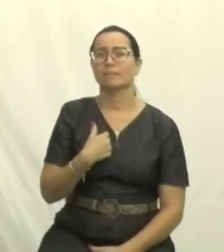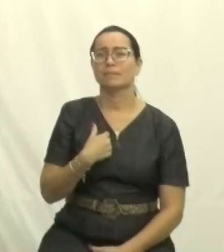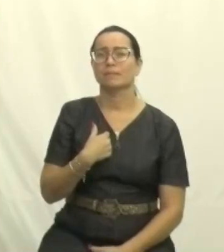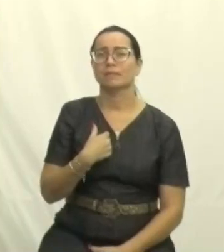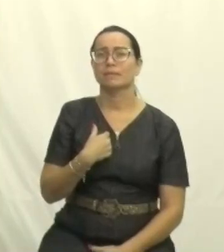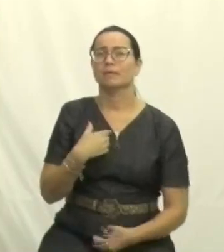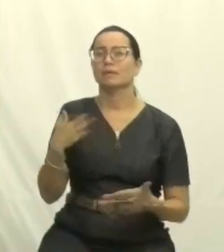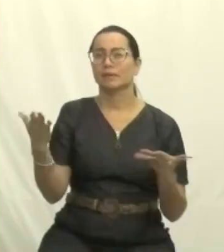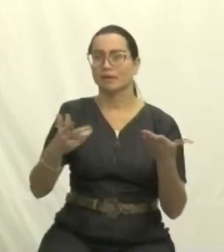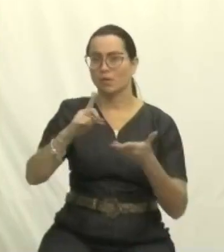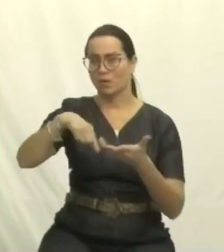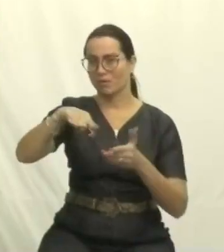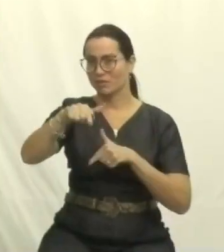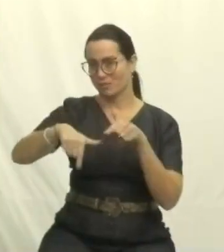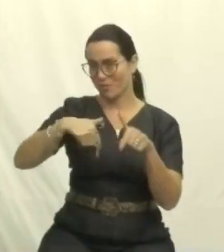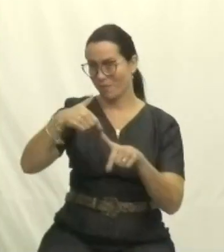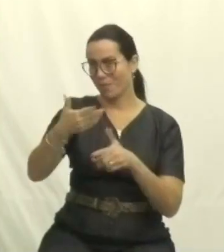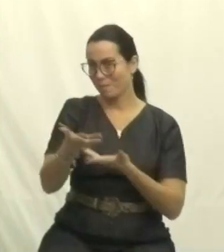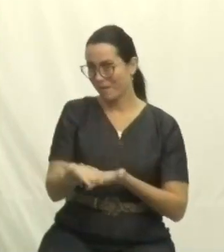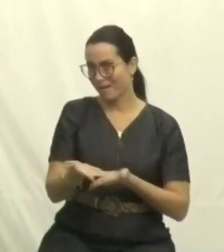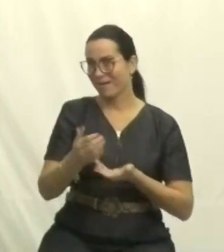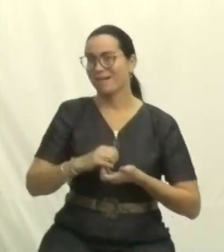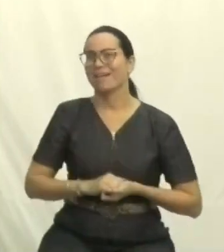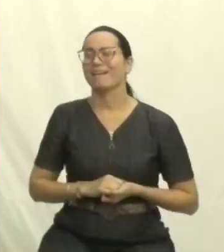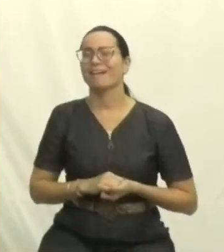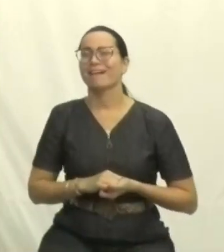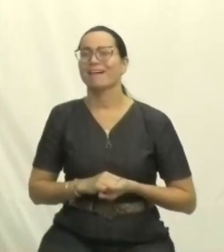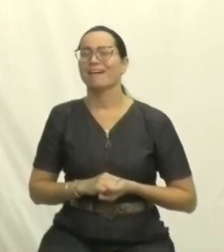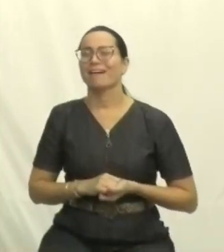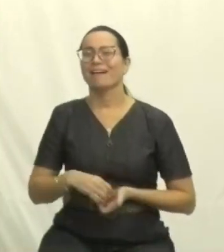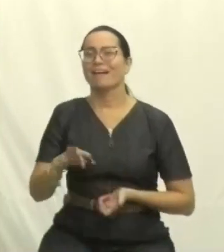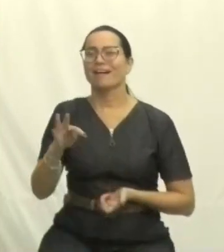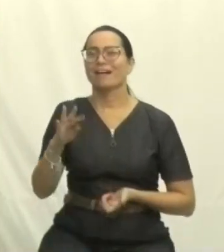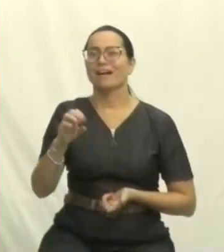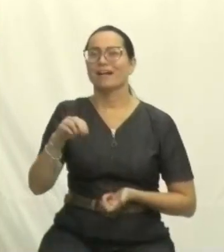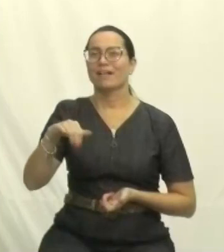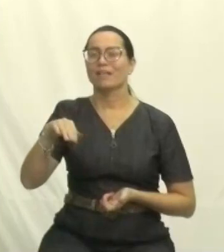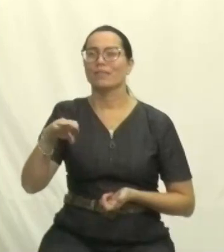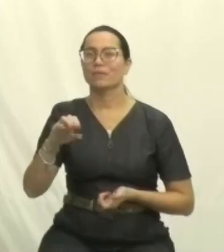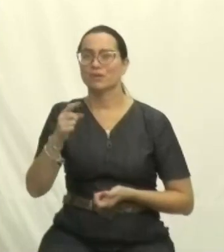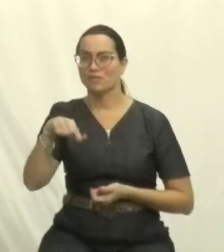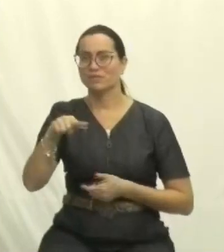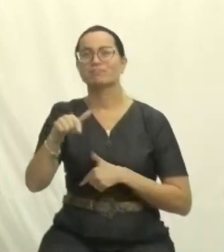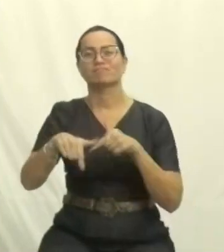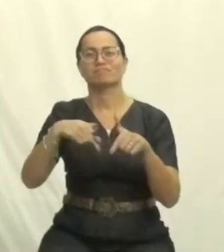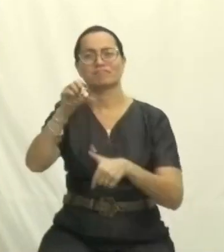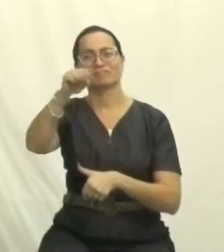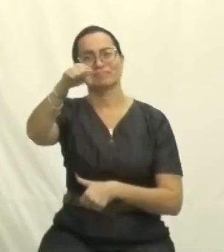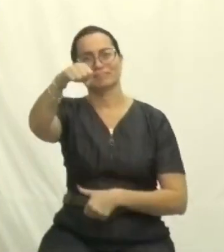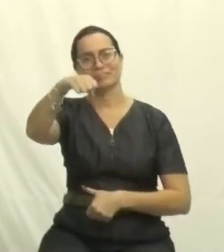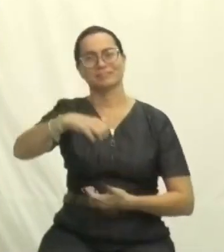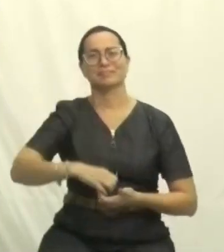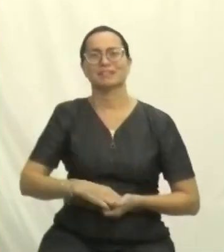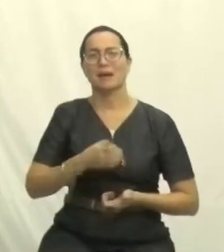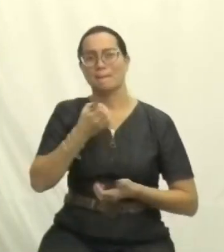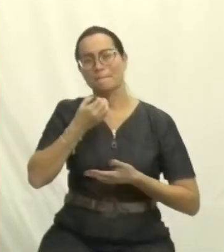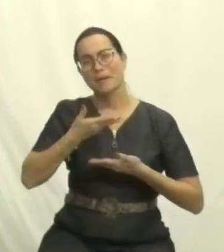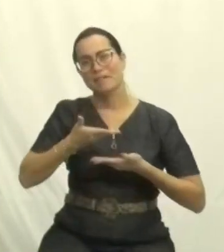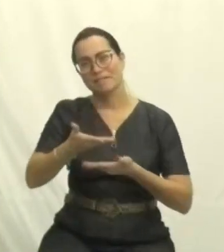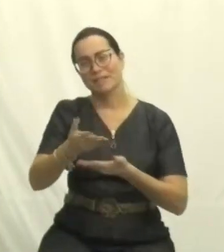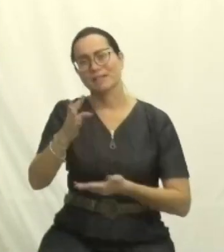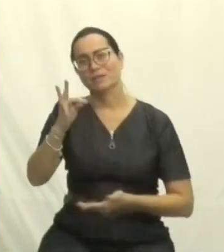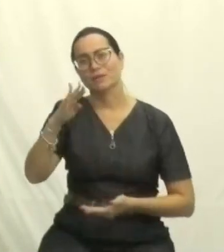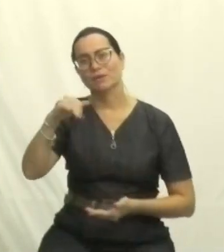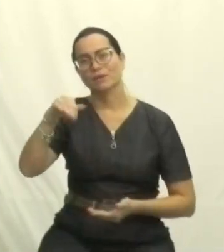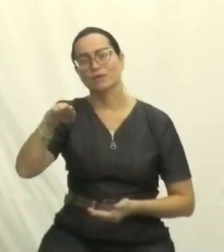que agora vocês vão trabalhar, que antes estavam numa moleza com o Toninho, agora vocês vão trabalhar. Seja bem-vindo, Toninho,